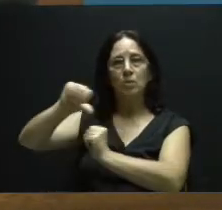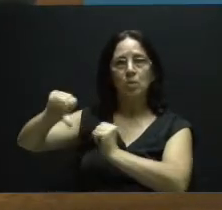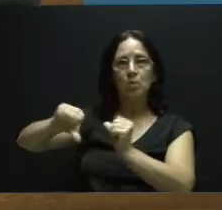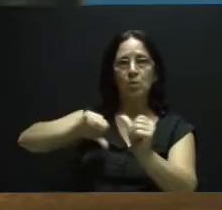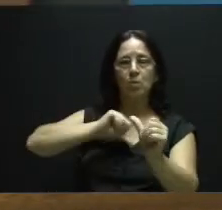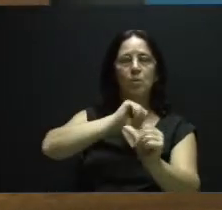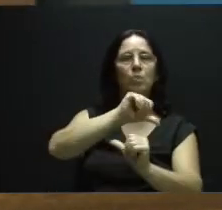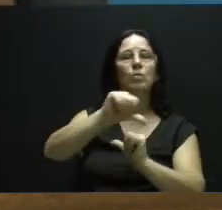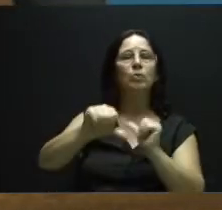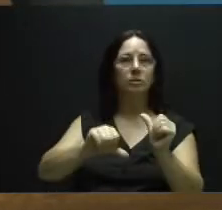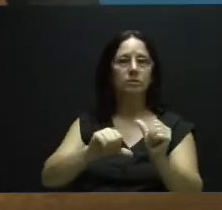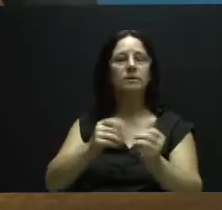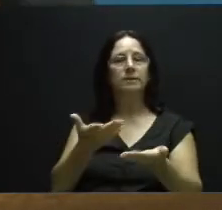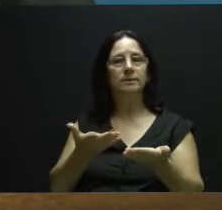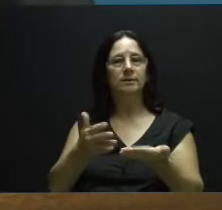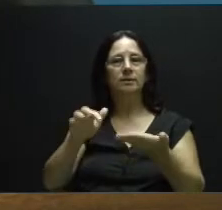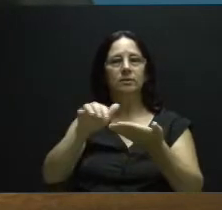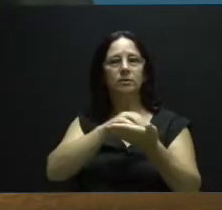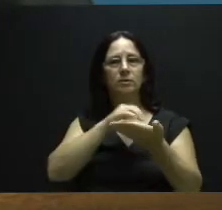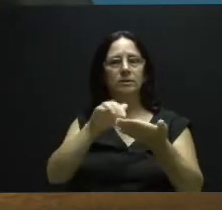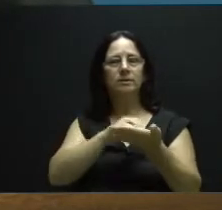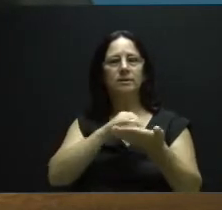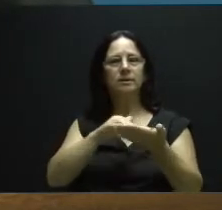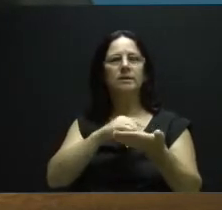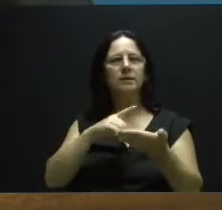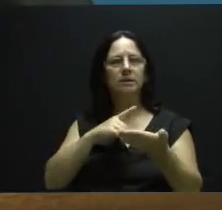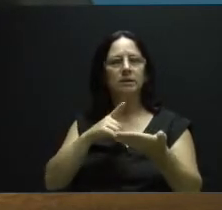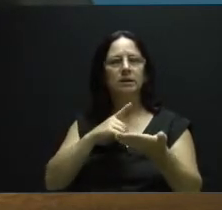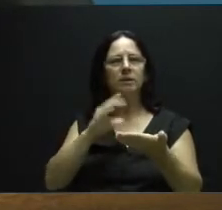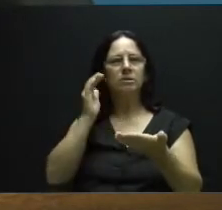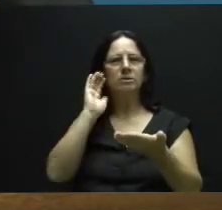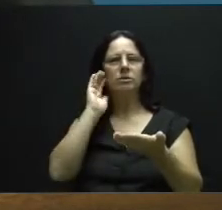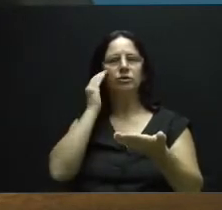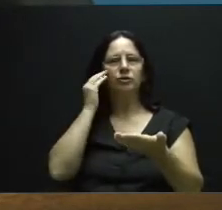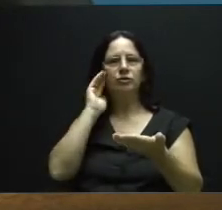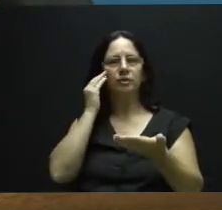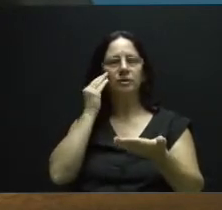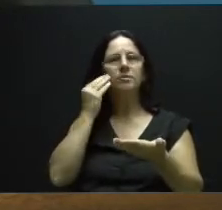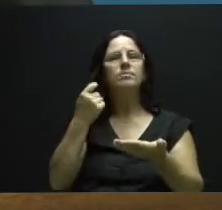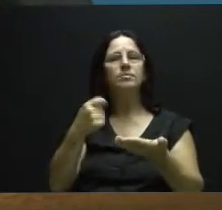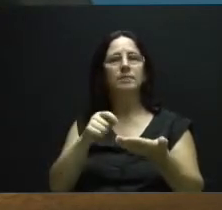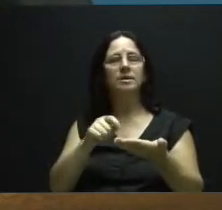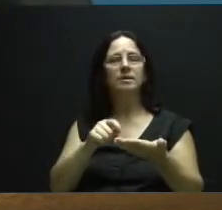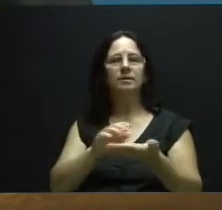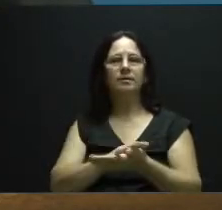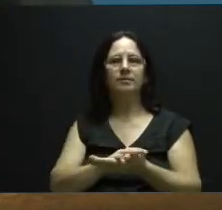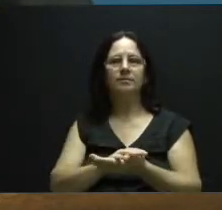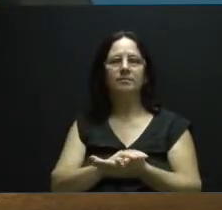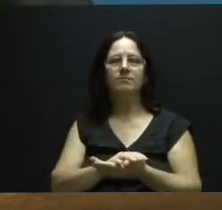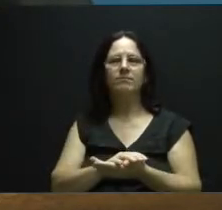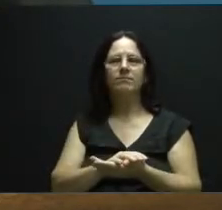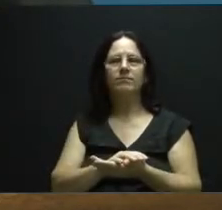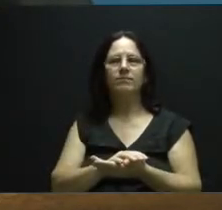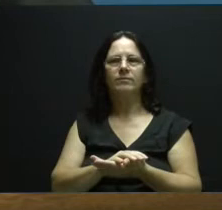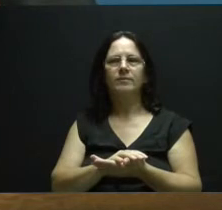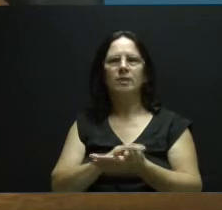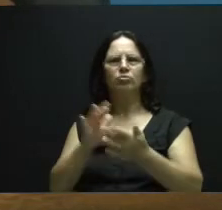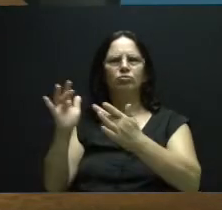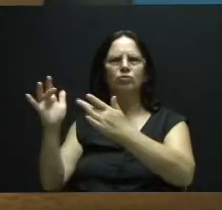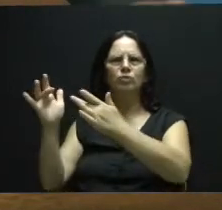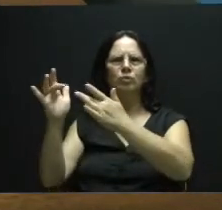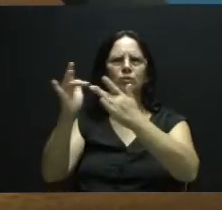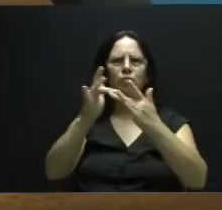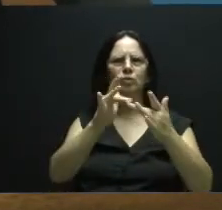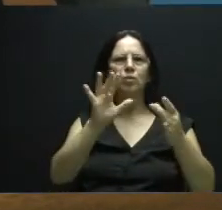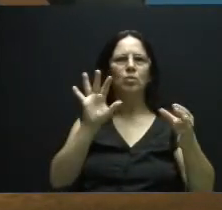secretários acima de qualquer coisa eles têm uma dinâmica de entender que tem que existir uma fala e essa interlocução como o